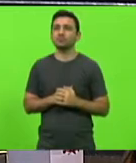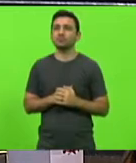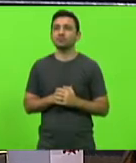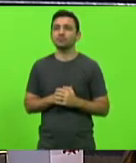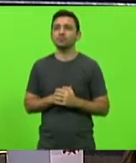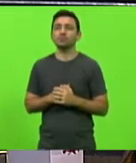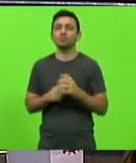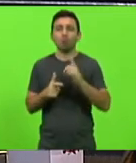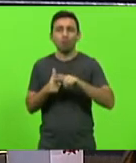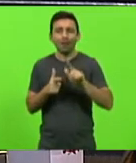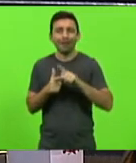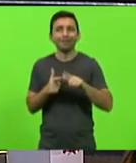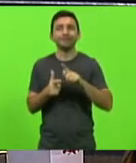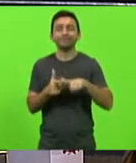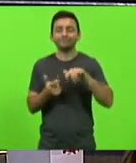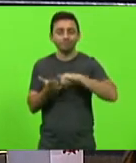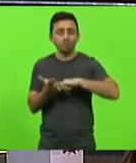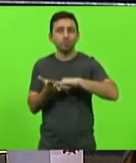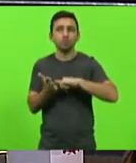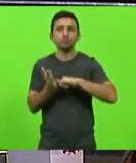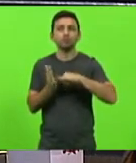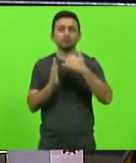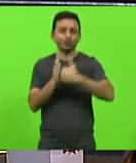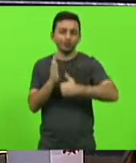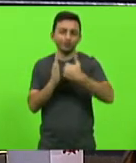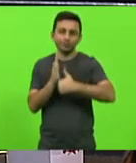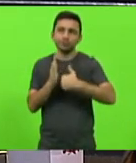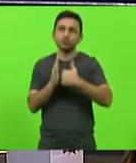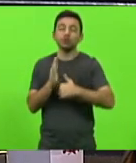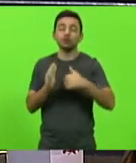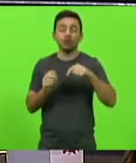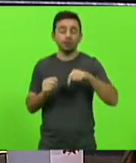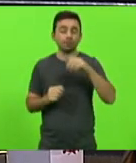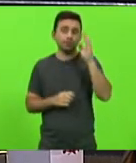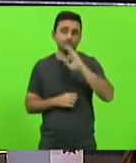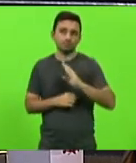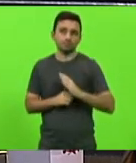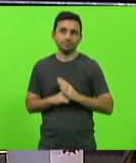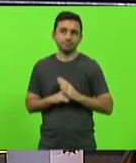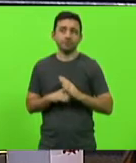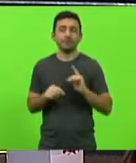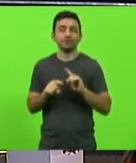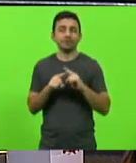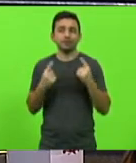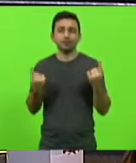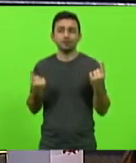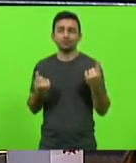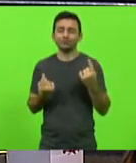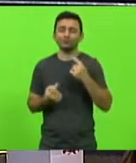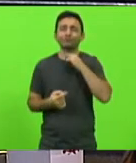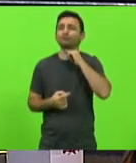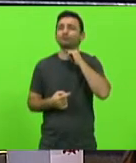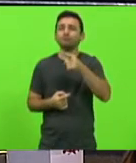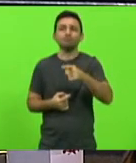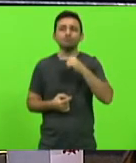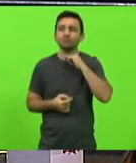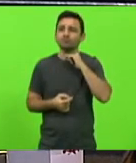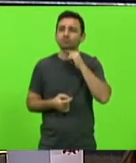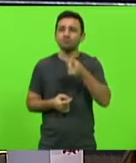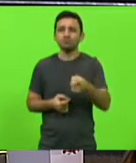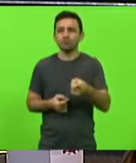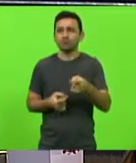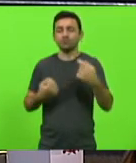questão fiscal que é praticada no Brasil. Então, não há como não fazer uma